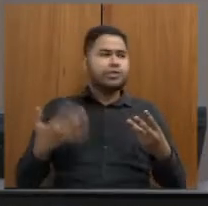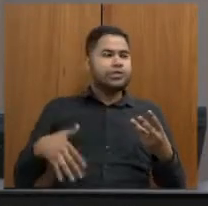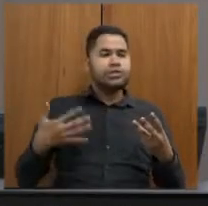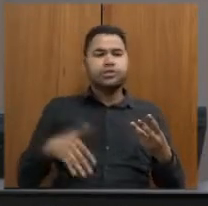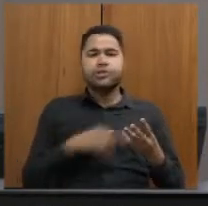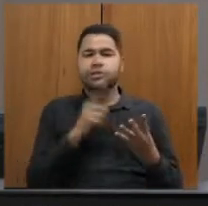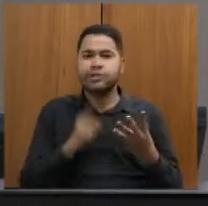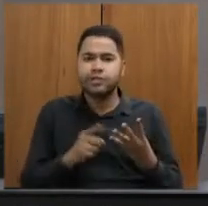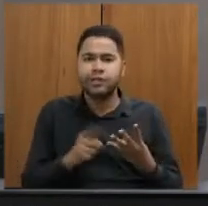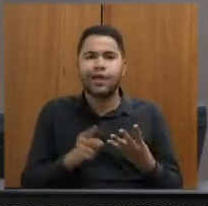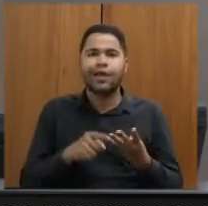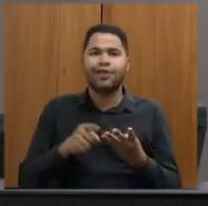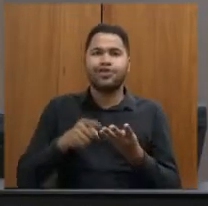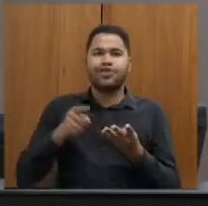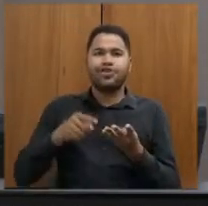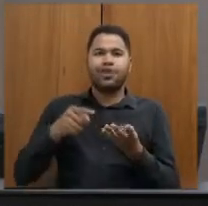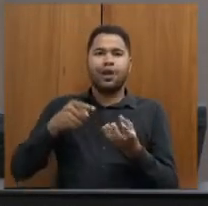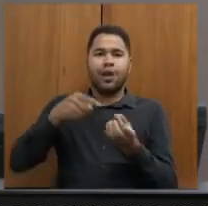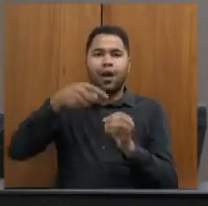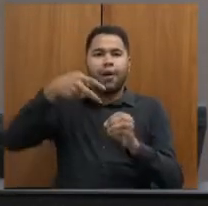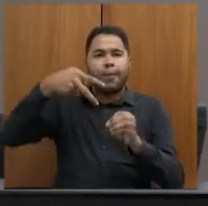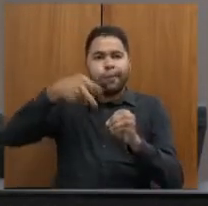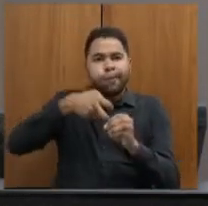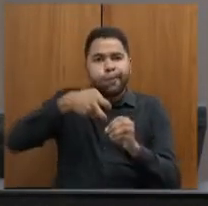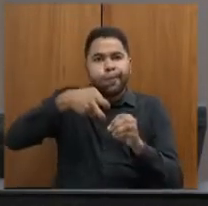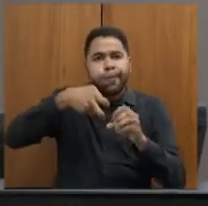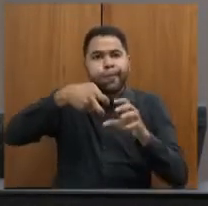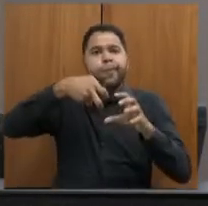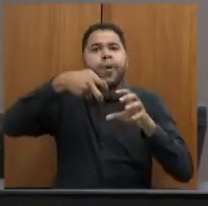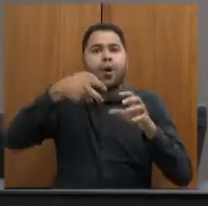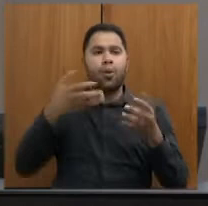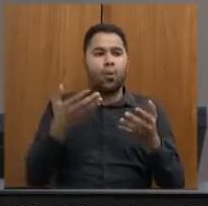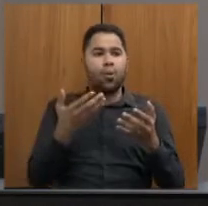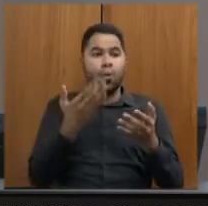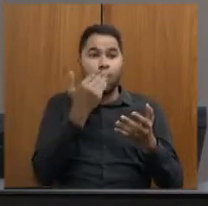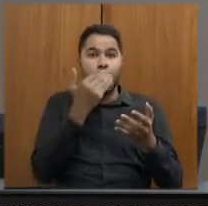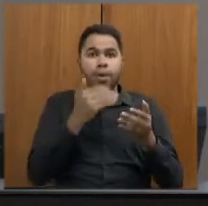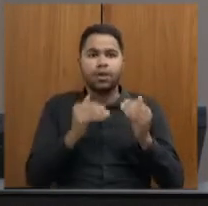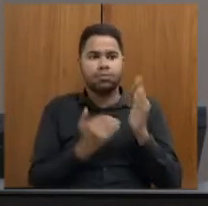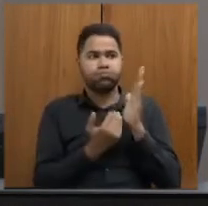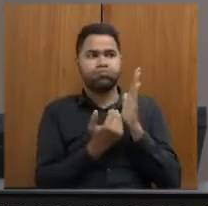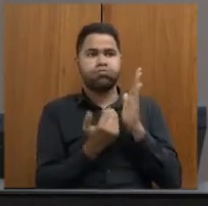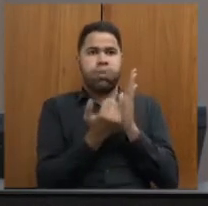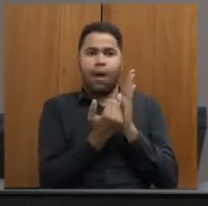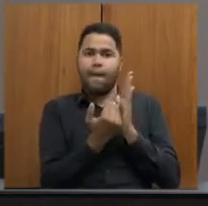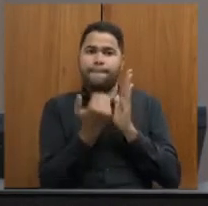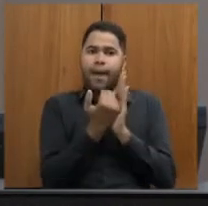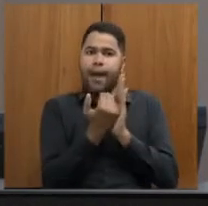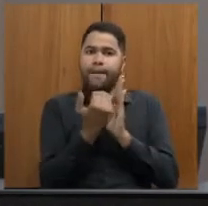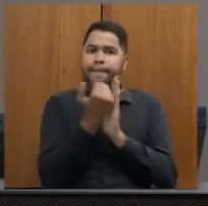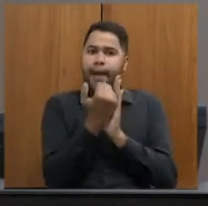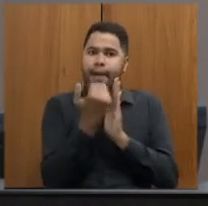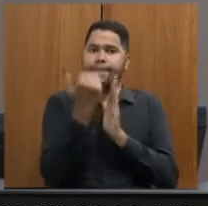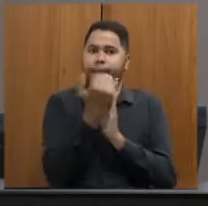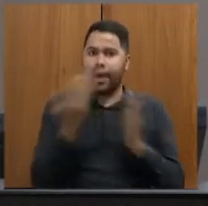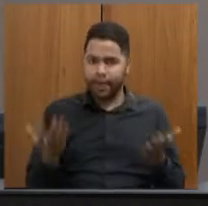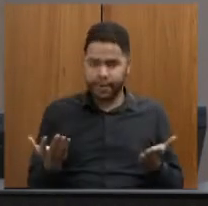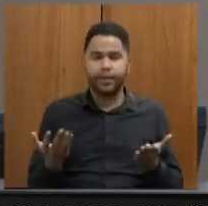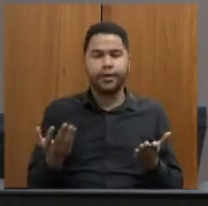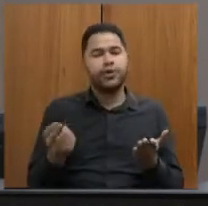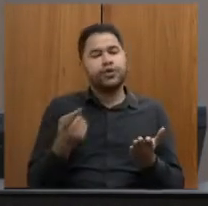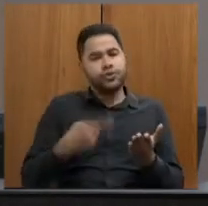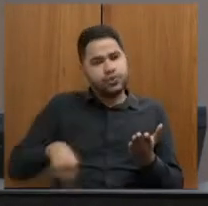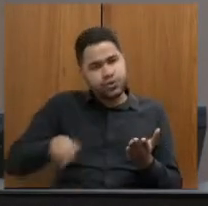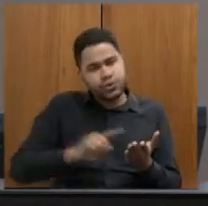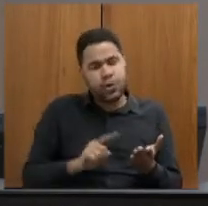de fertilizantes altíssimos preços os alimentos subindo cada vez mais o preço então nós temos aí